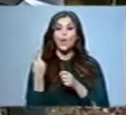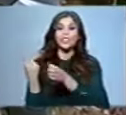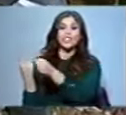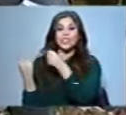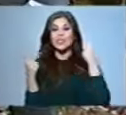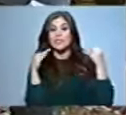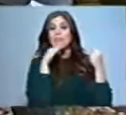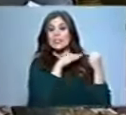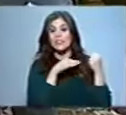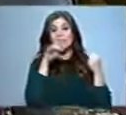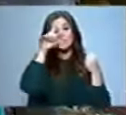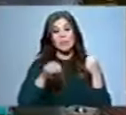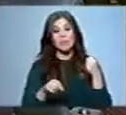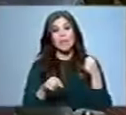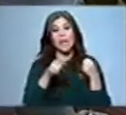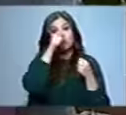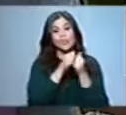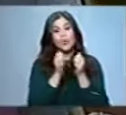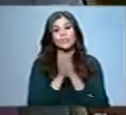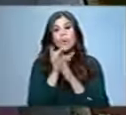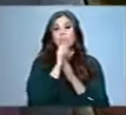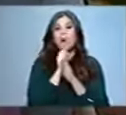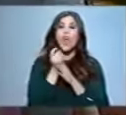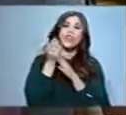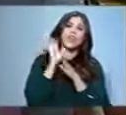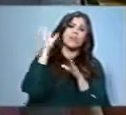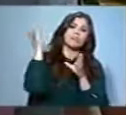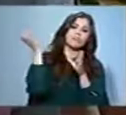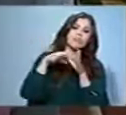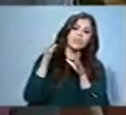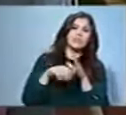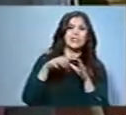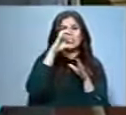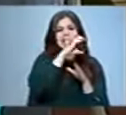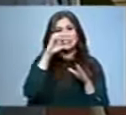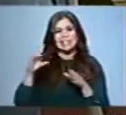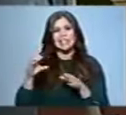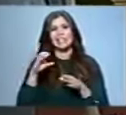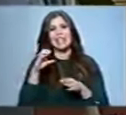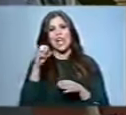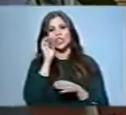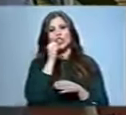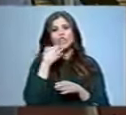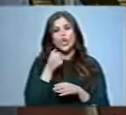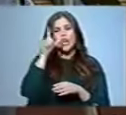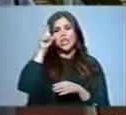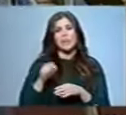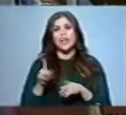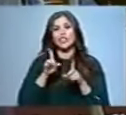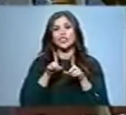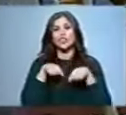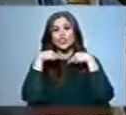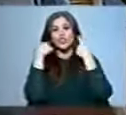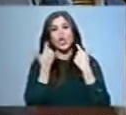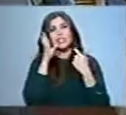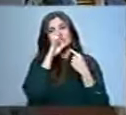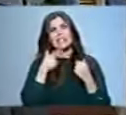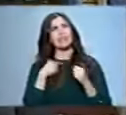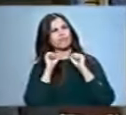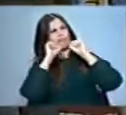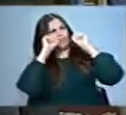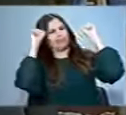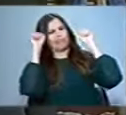largura. E onde cabe toda a gente. Sónia Rujo, Catarina Camacho, a nossa querida Dona Ana, até por aí tu. Fora. Até eu. Até eu, a espreguiçar-me. Consigo